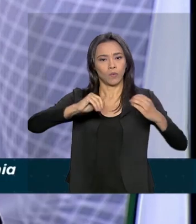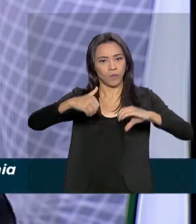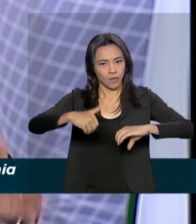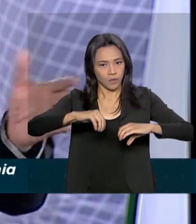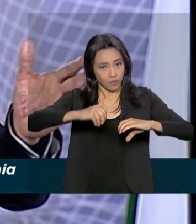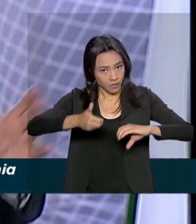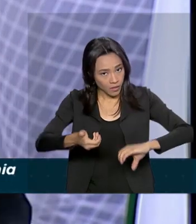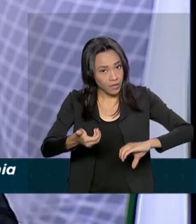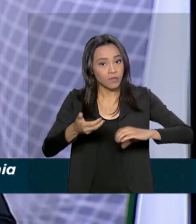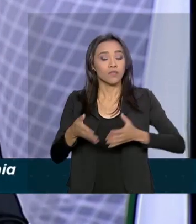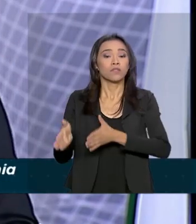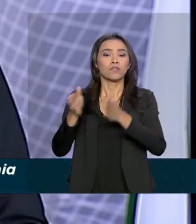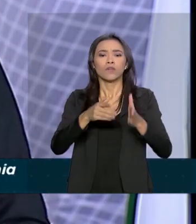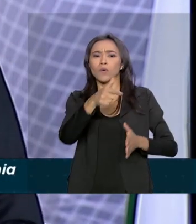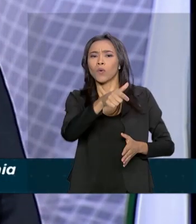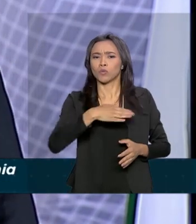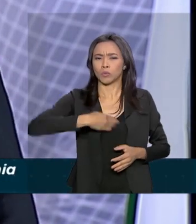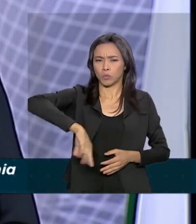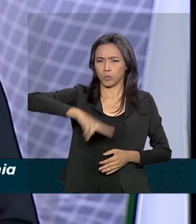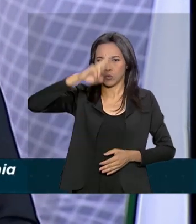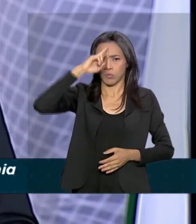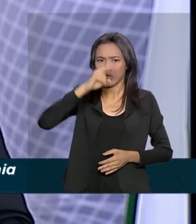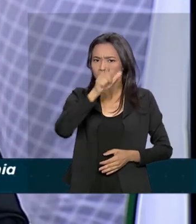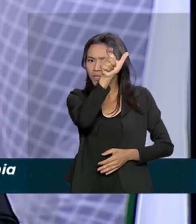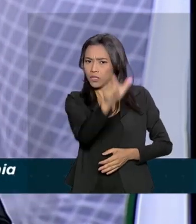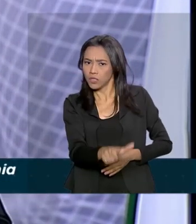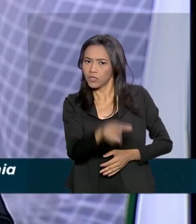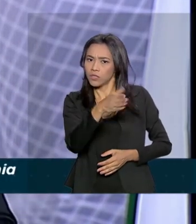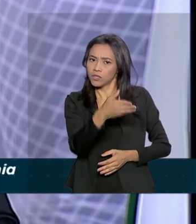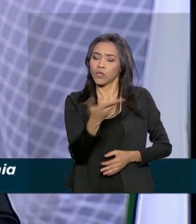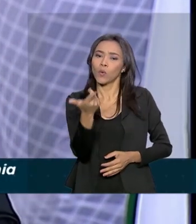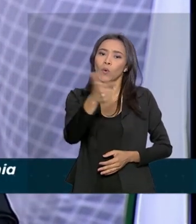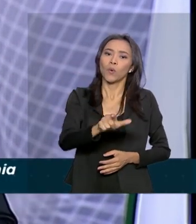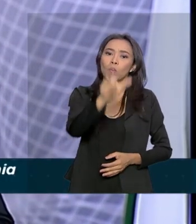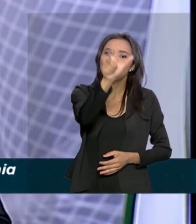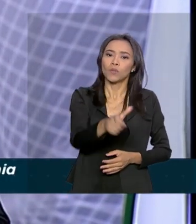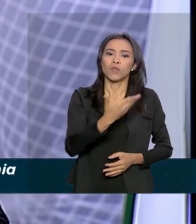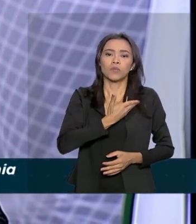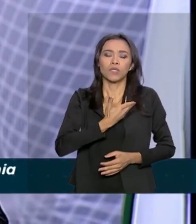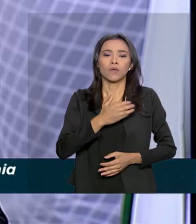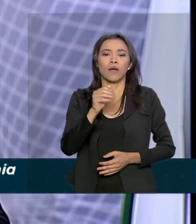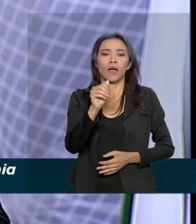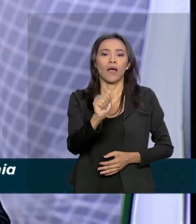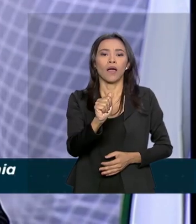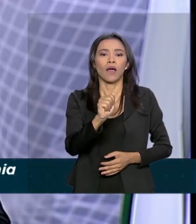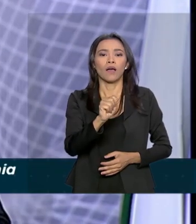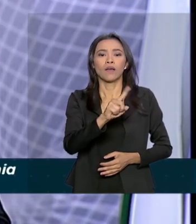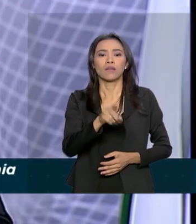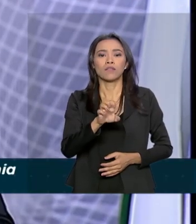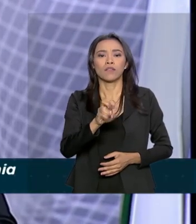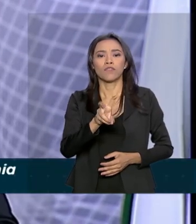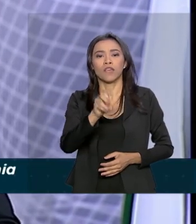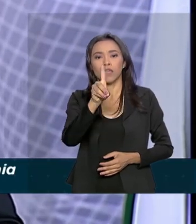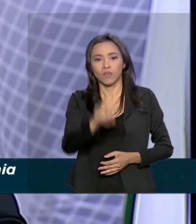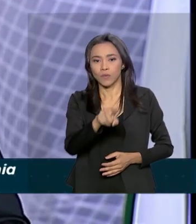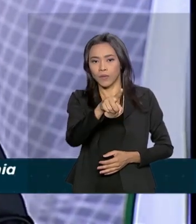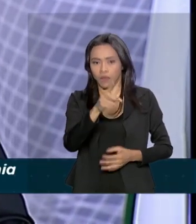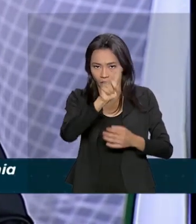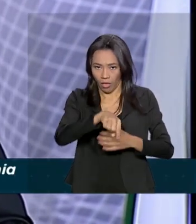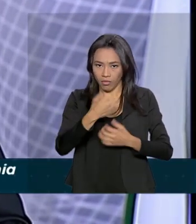comandante Ilks, o mais antigo, meu colega Azevedo, da Defesa,